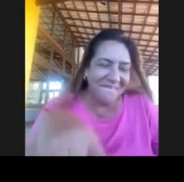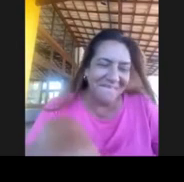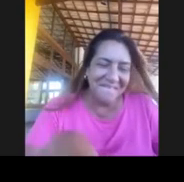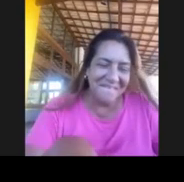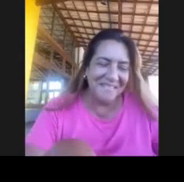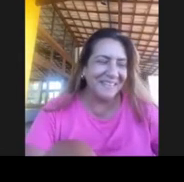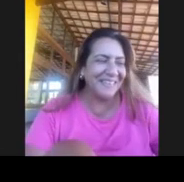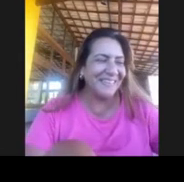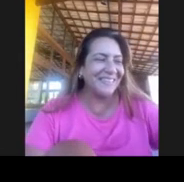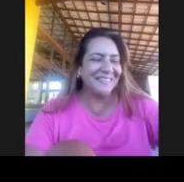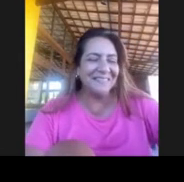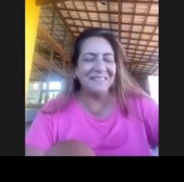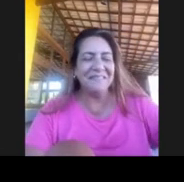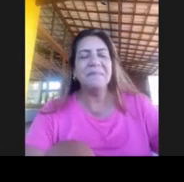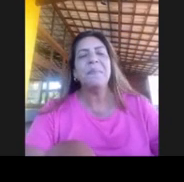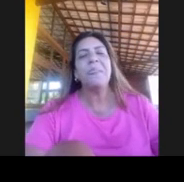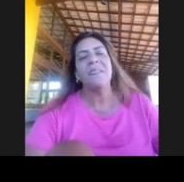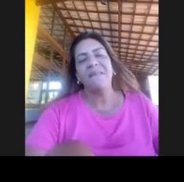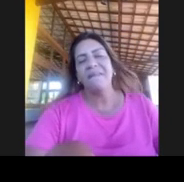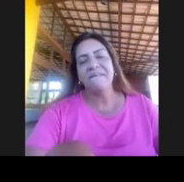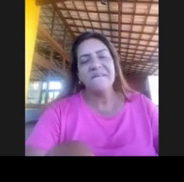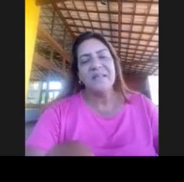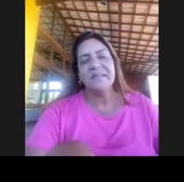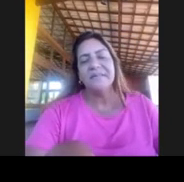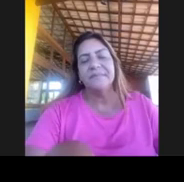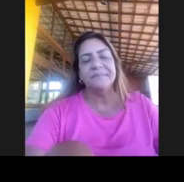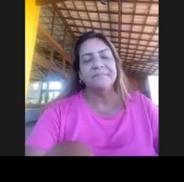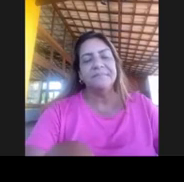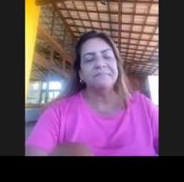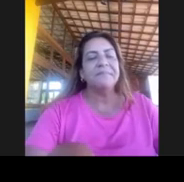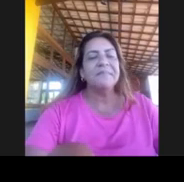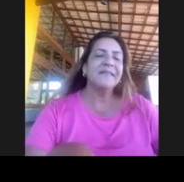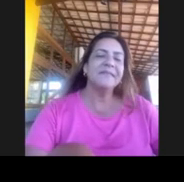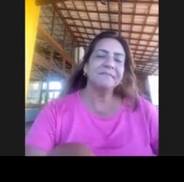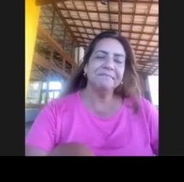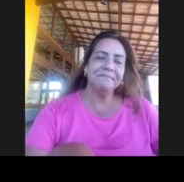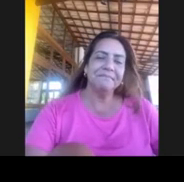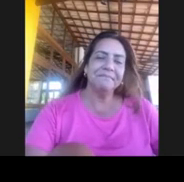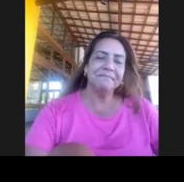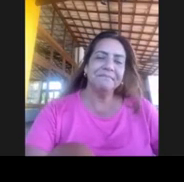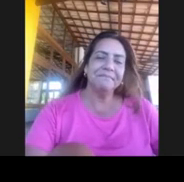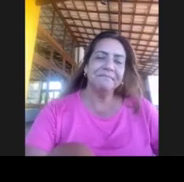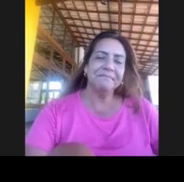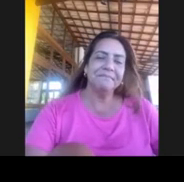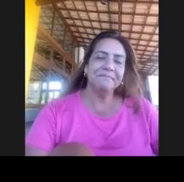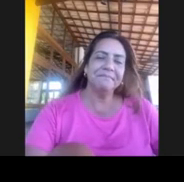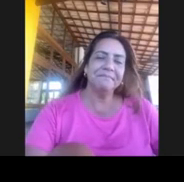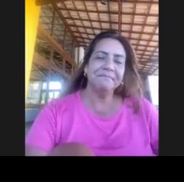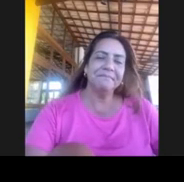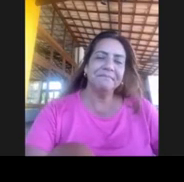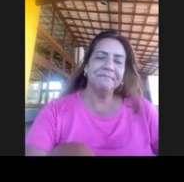eles estavam machucados, estavam magoados com muitas coisas, né, dentro do processo.